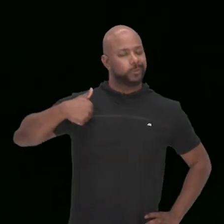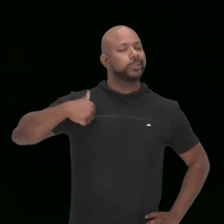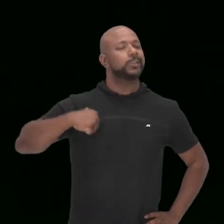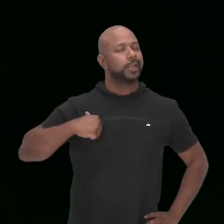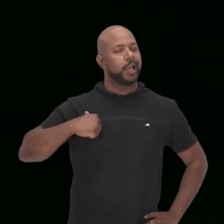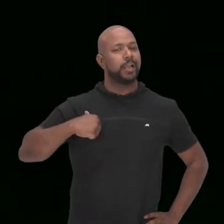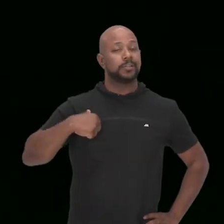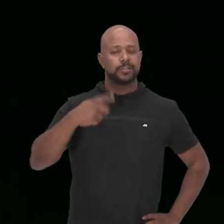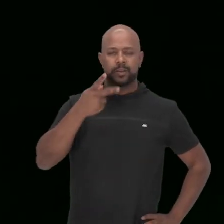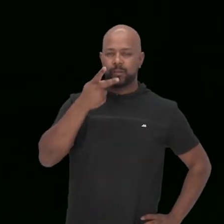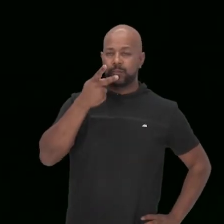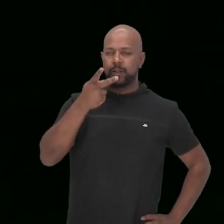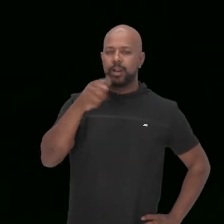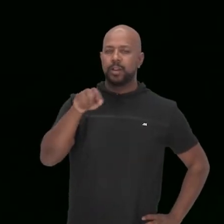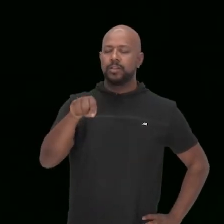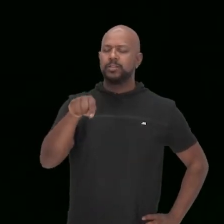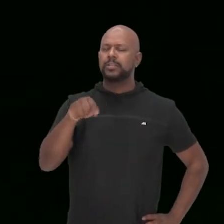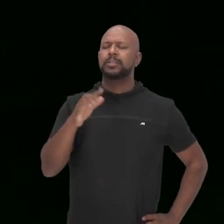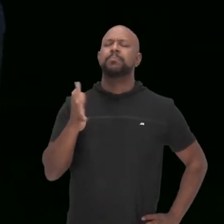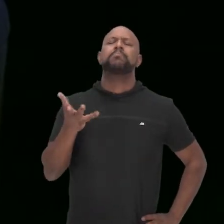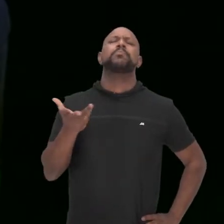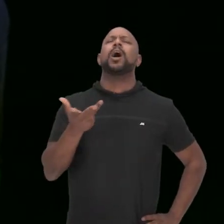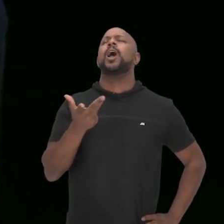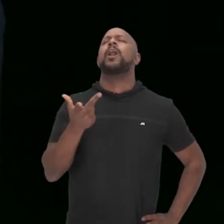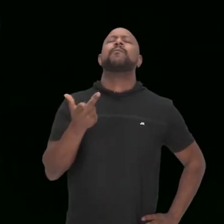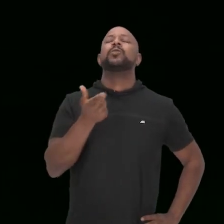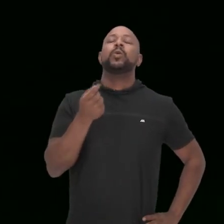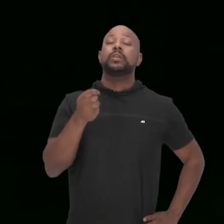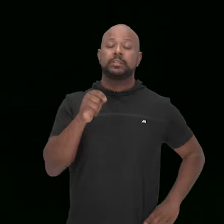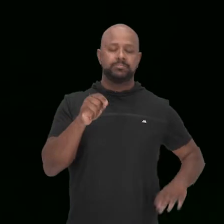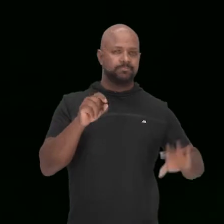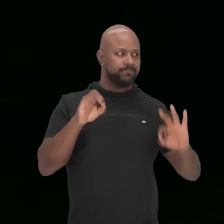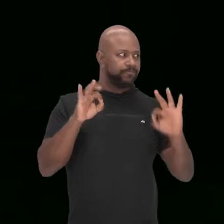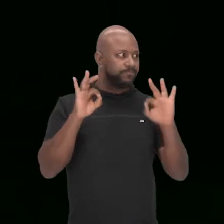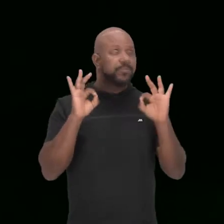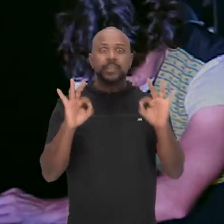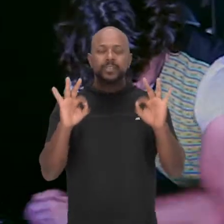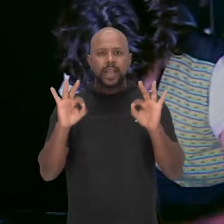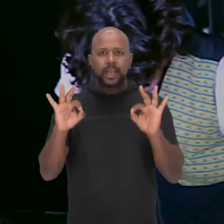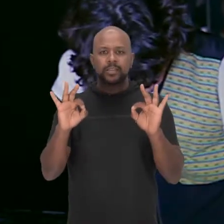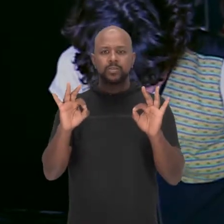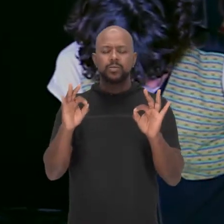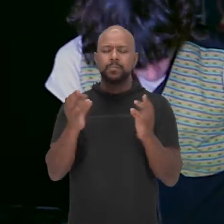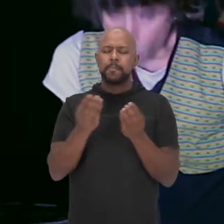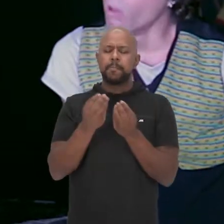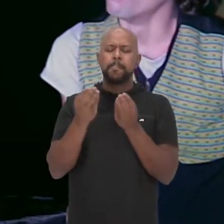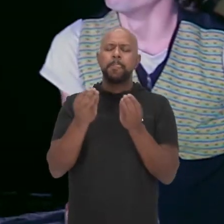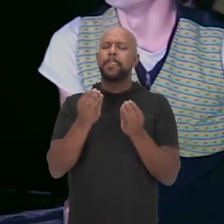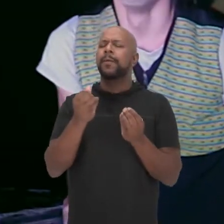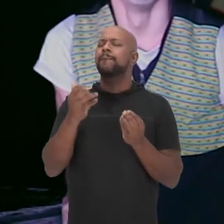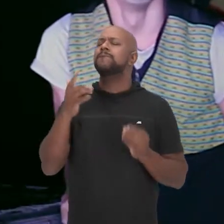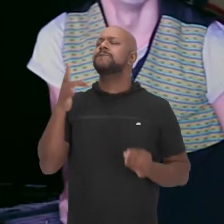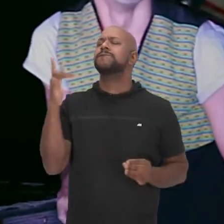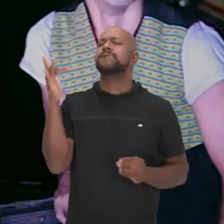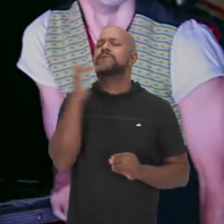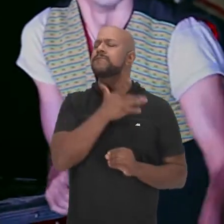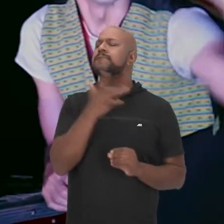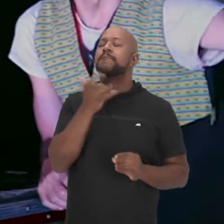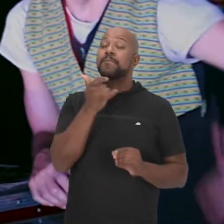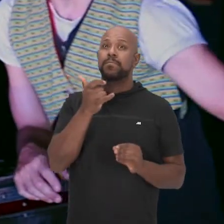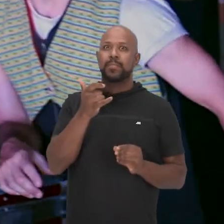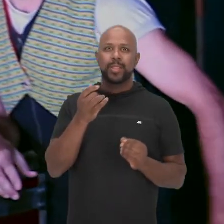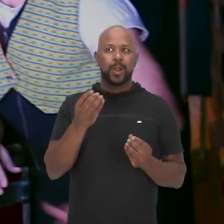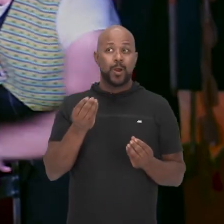estou falando de algo maravilhoso, de algo fantástico, nutritivo,